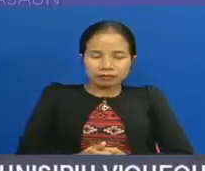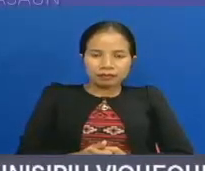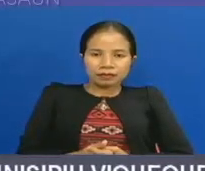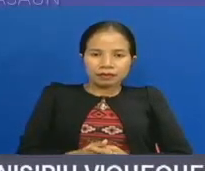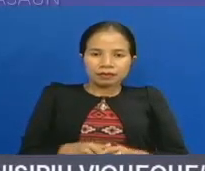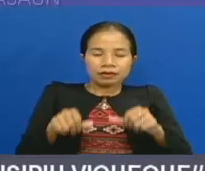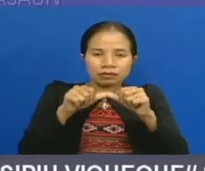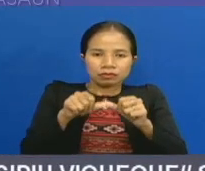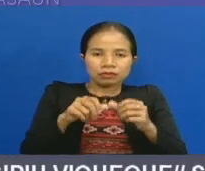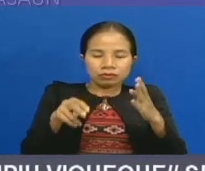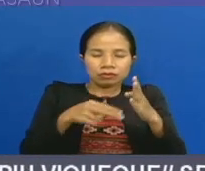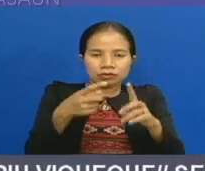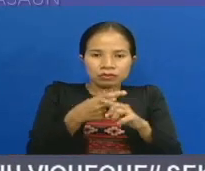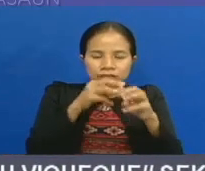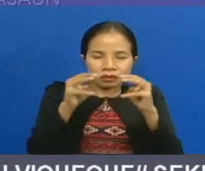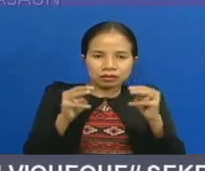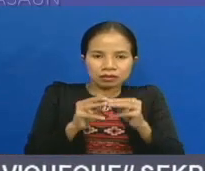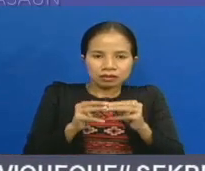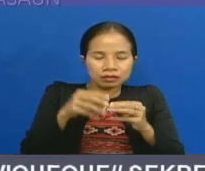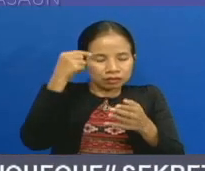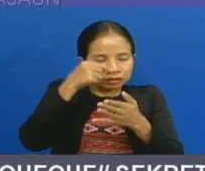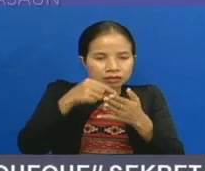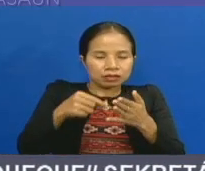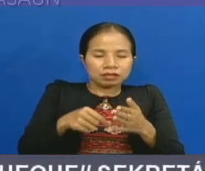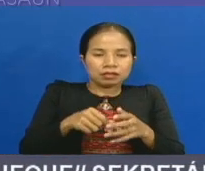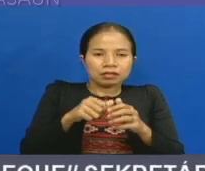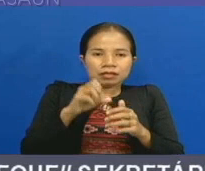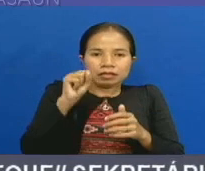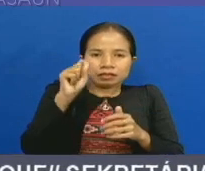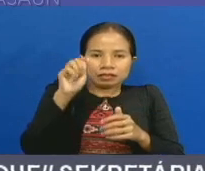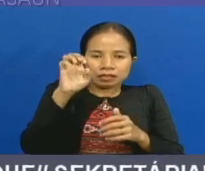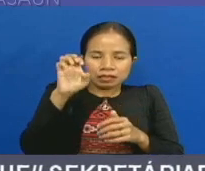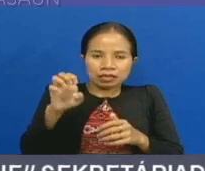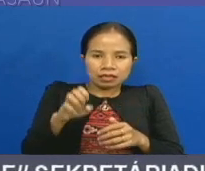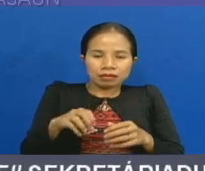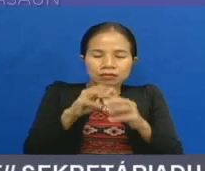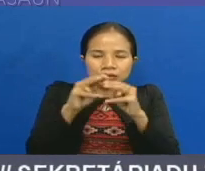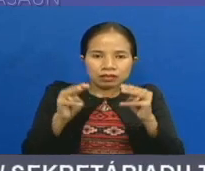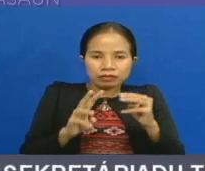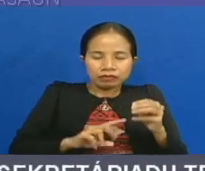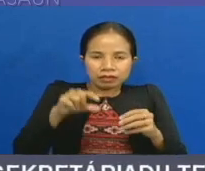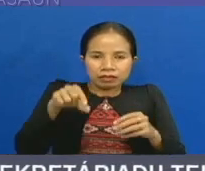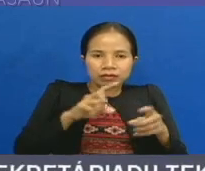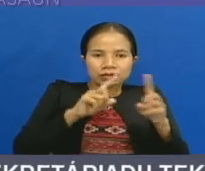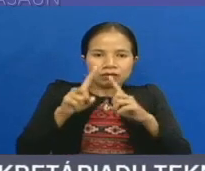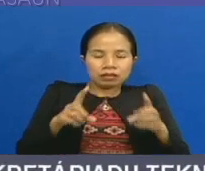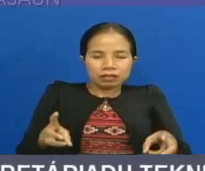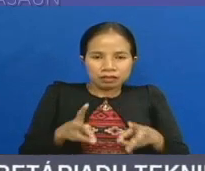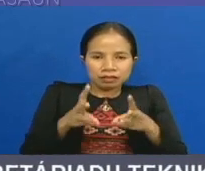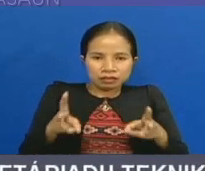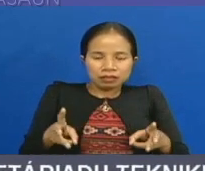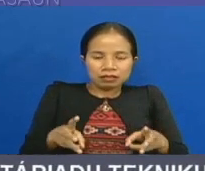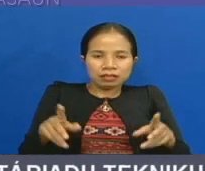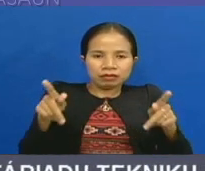Diego Maruceira na falta de informação com o município Viqueque, que é secretariado técnico, administração eleitoral está em município Viqueque, que preocupa a condição